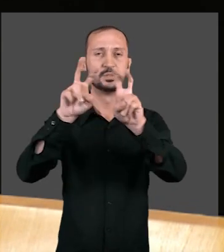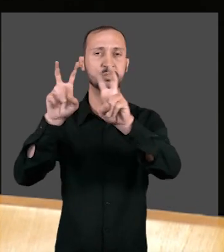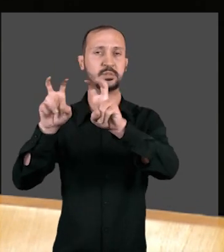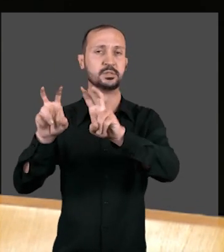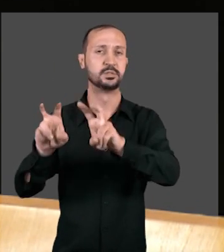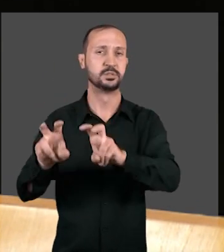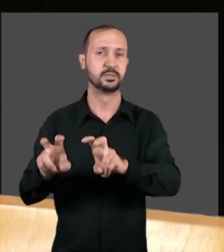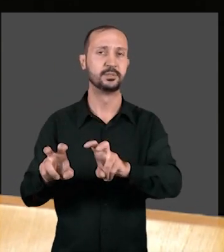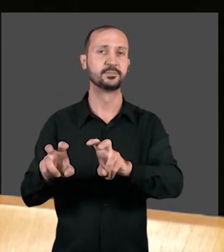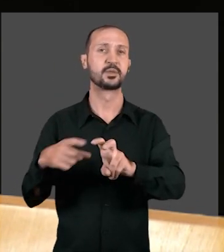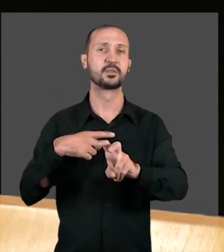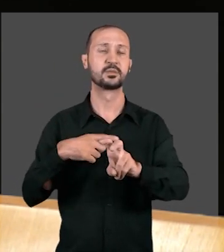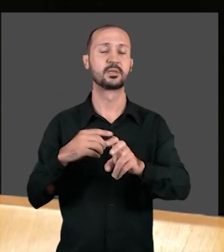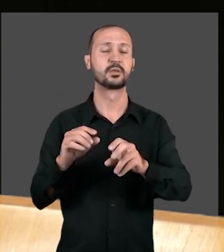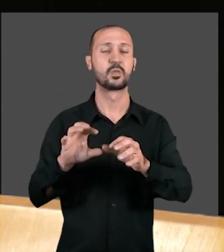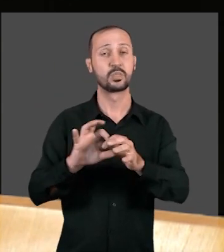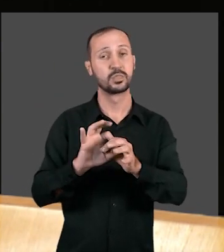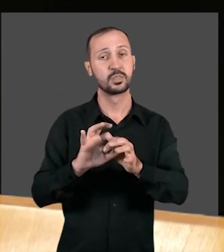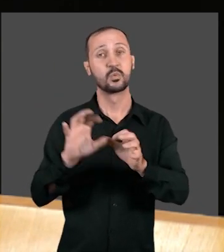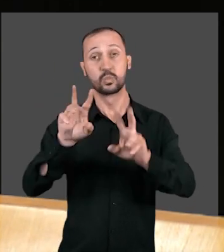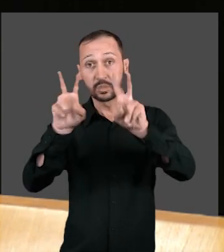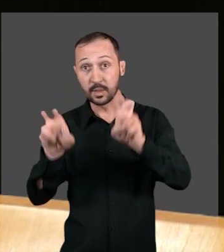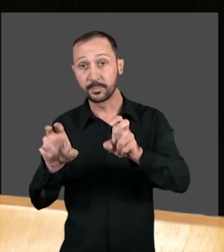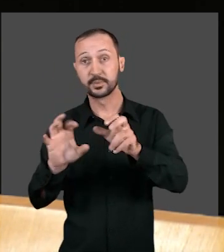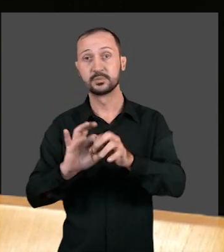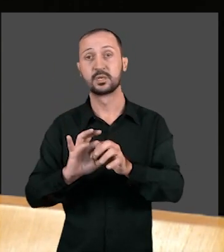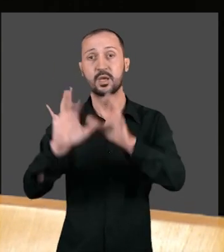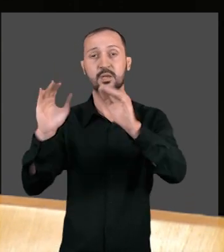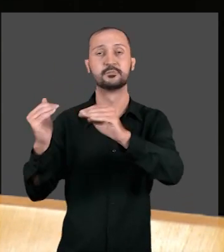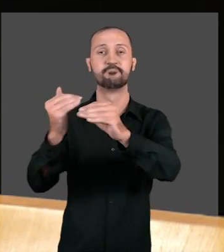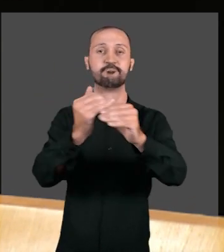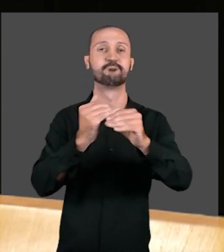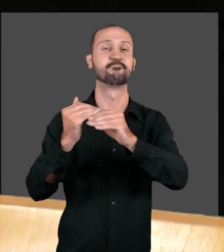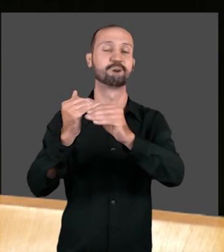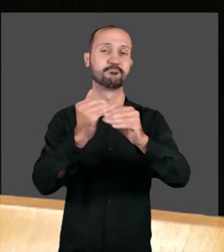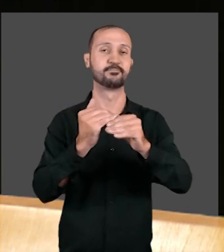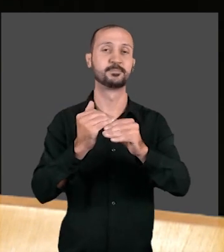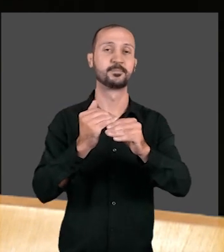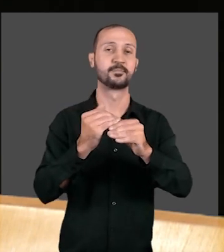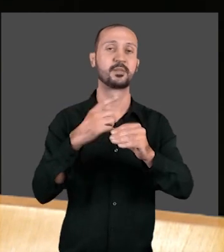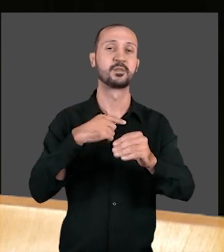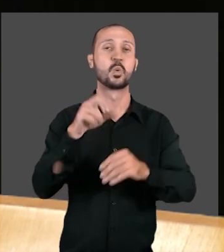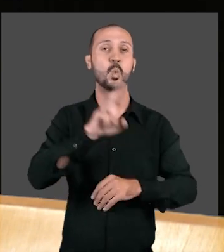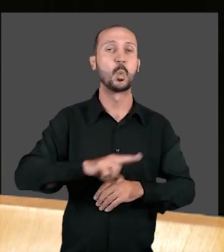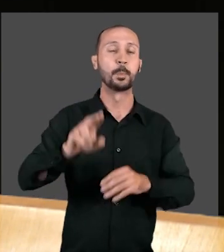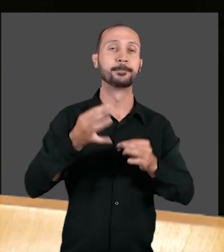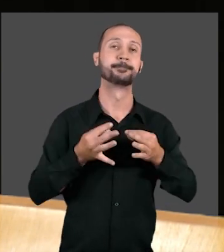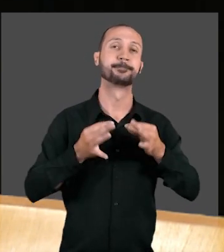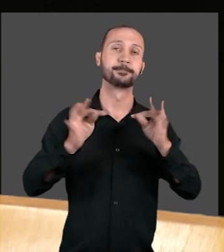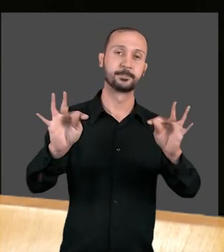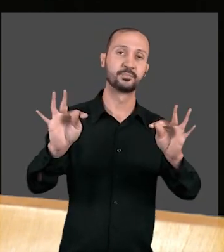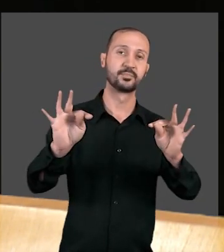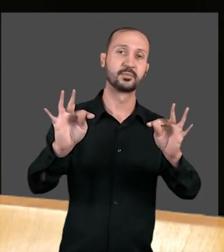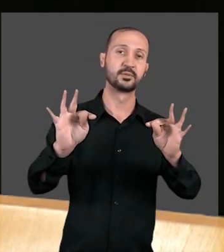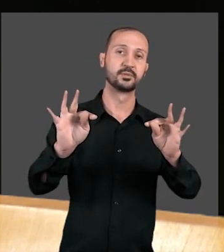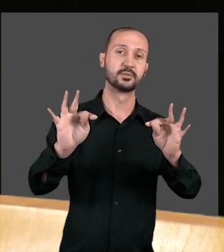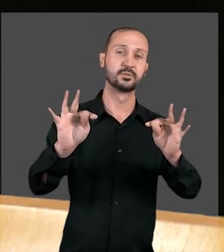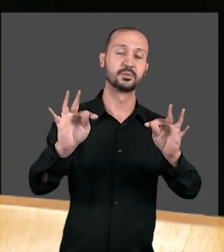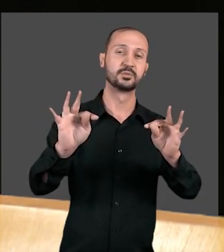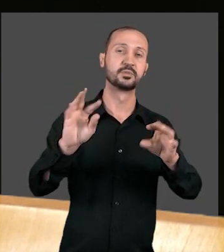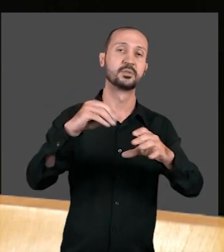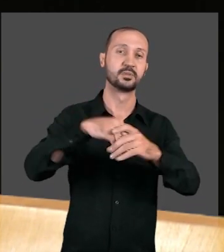questões, elas envolvem a democracia e envolvem o uso da tecnologia